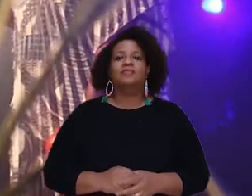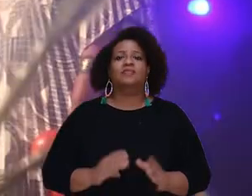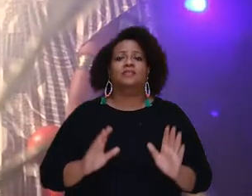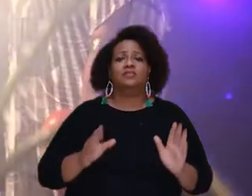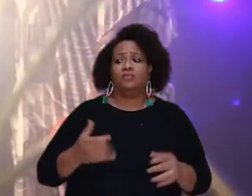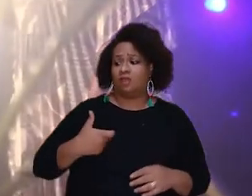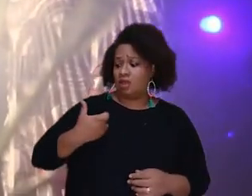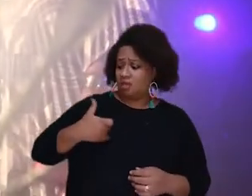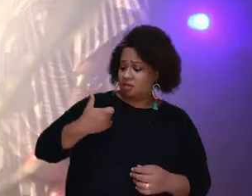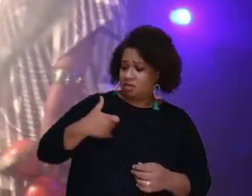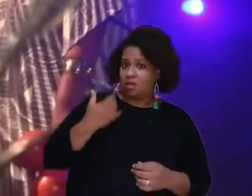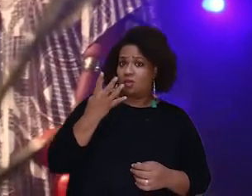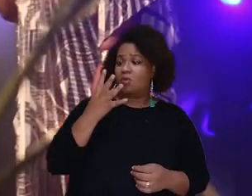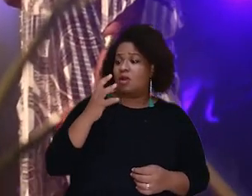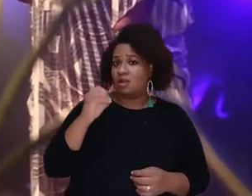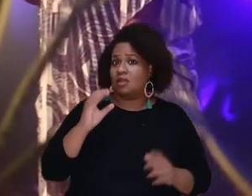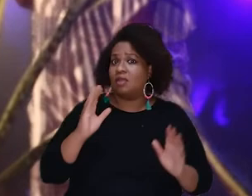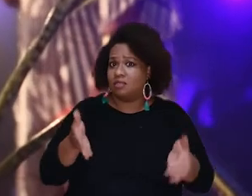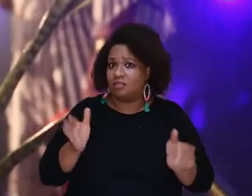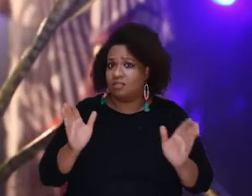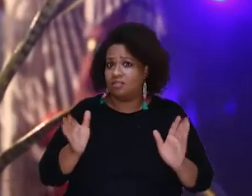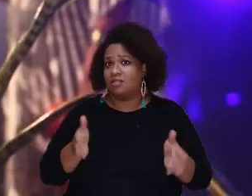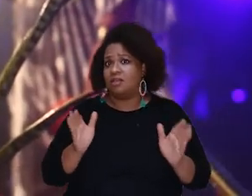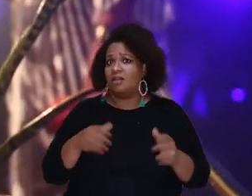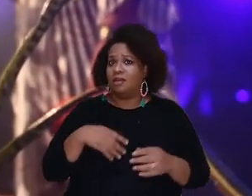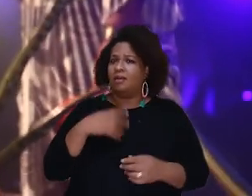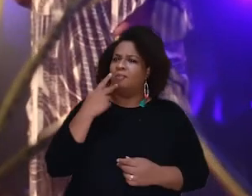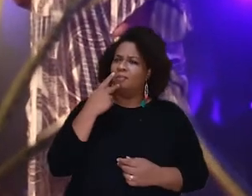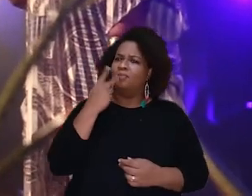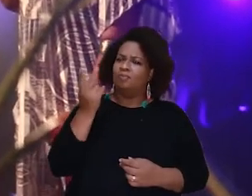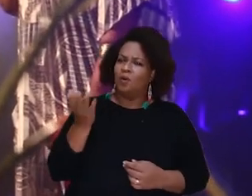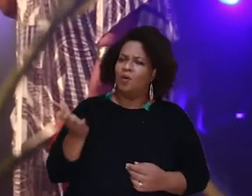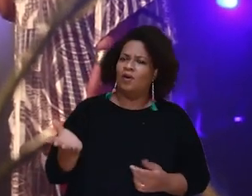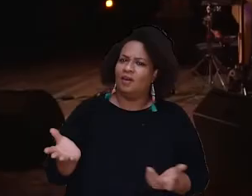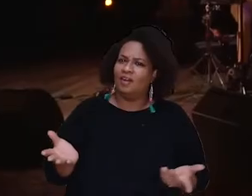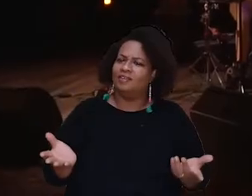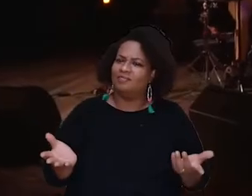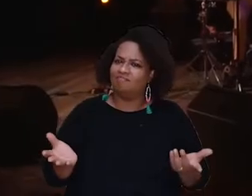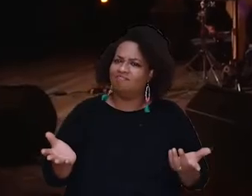Eu já fiz meus 40 anos, velho. Porra, velho.